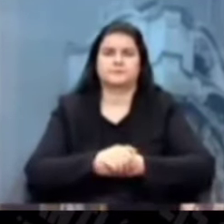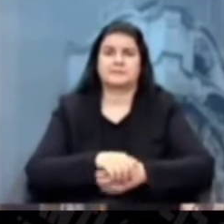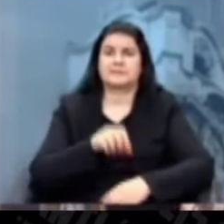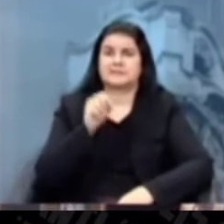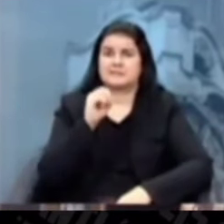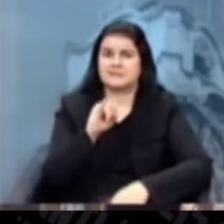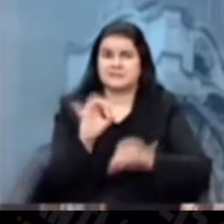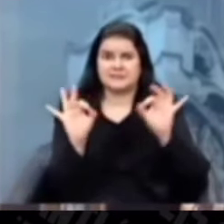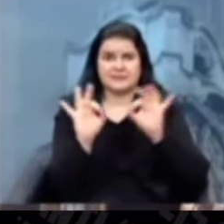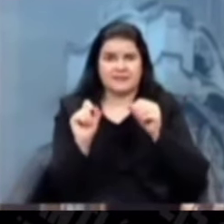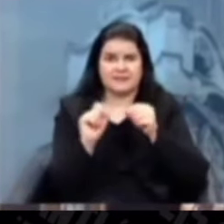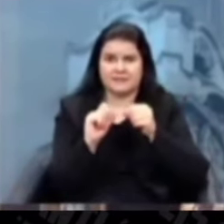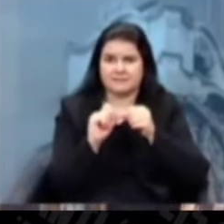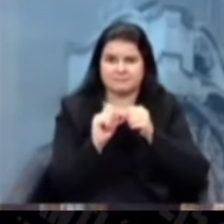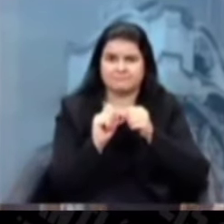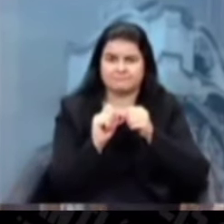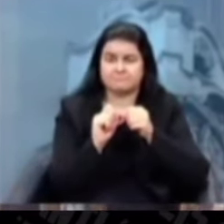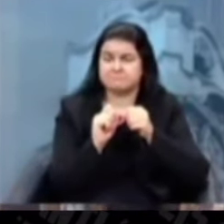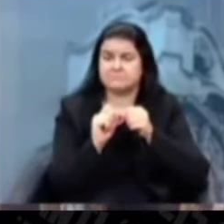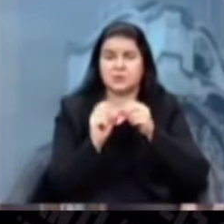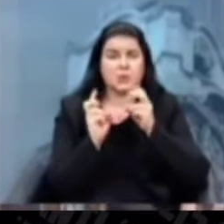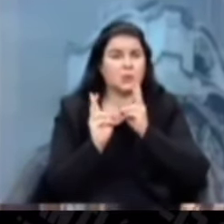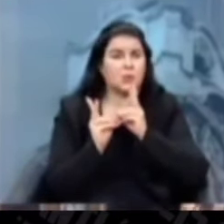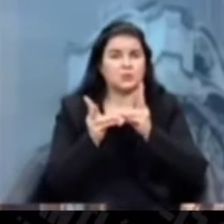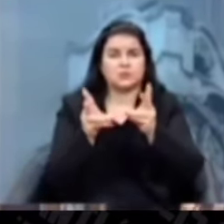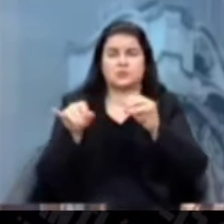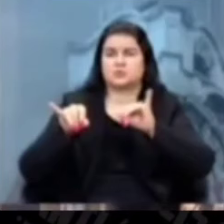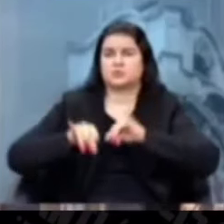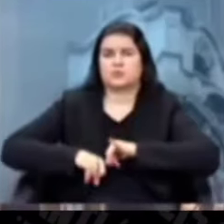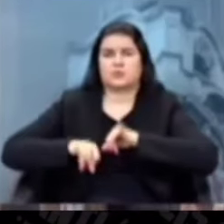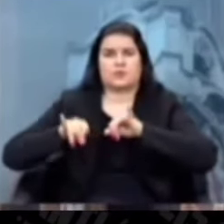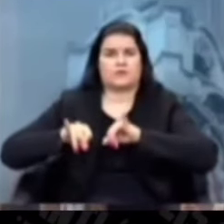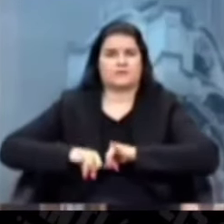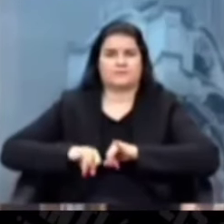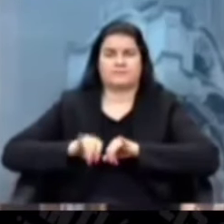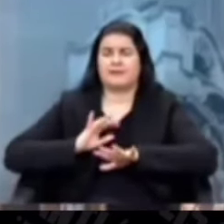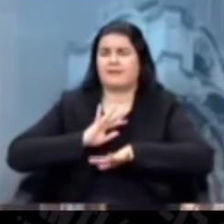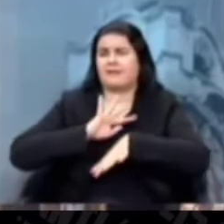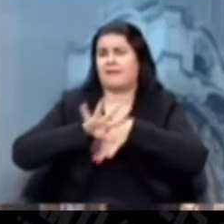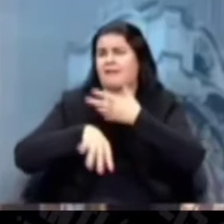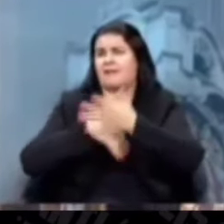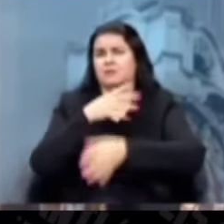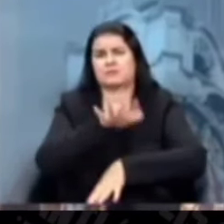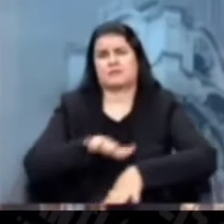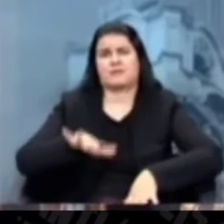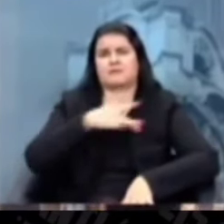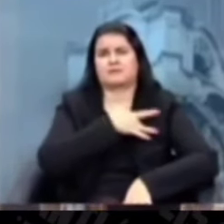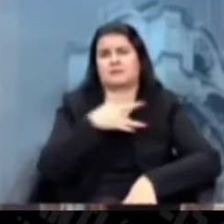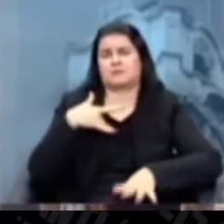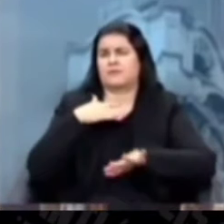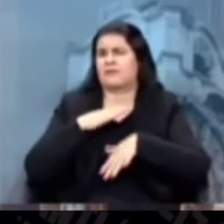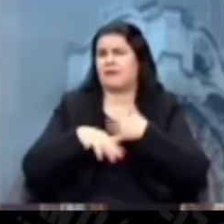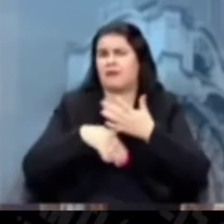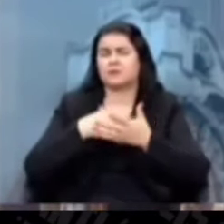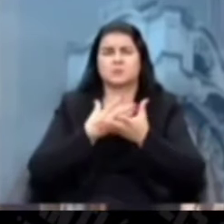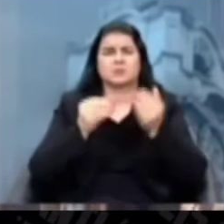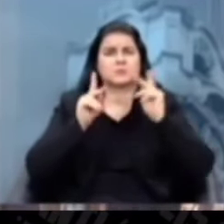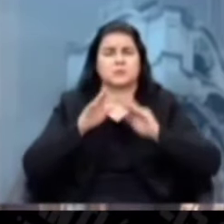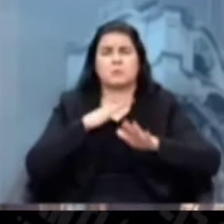contrário, seguiremos padecendo do caos na saúde. Pessoas morrendo